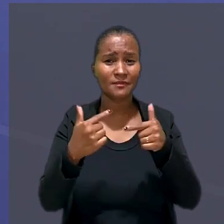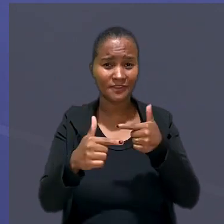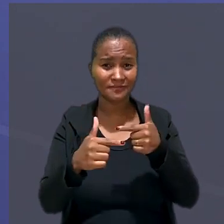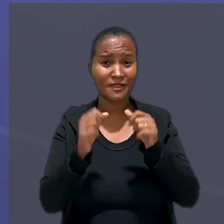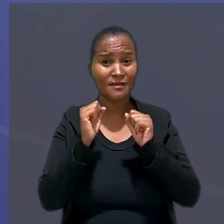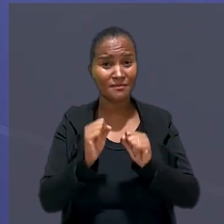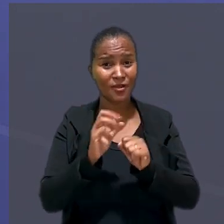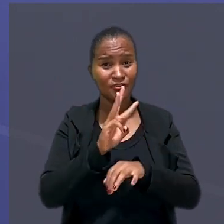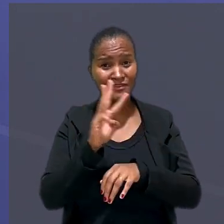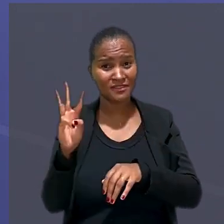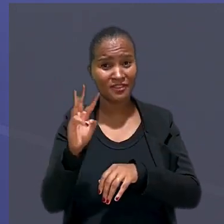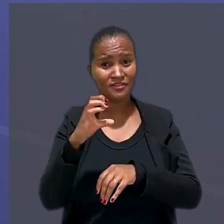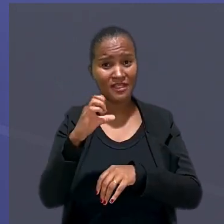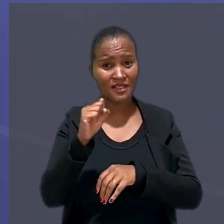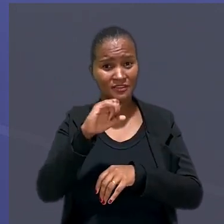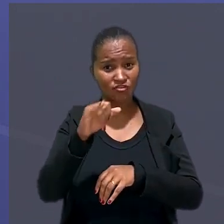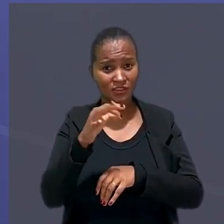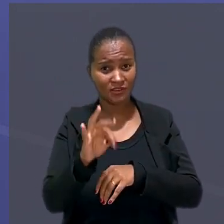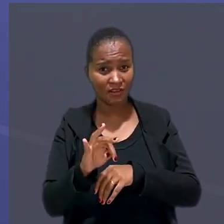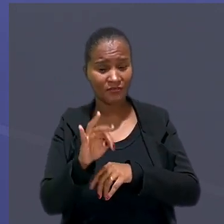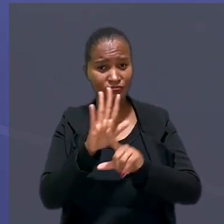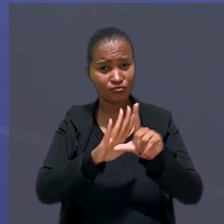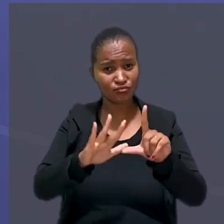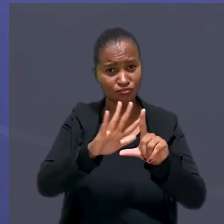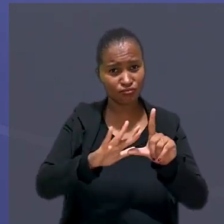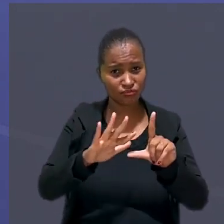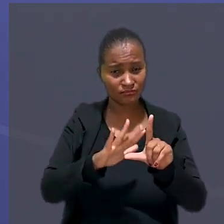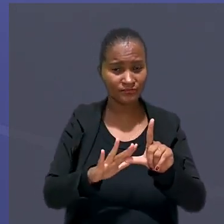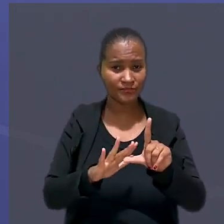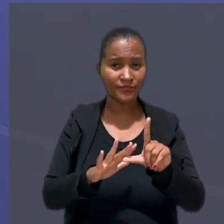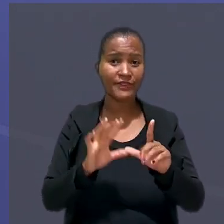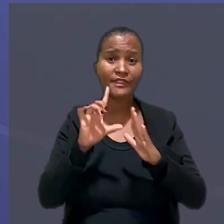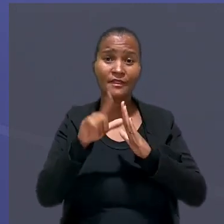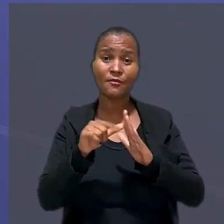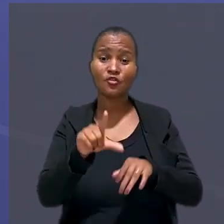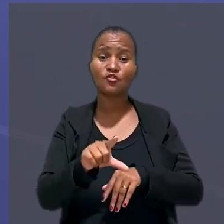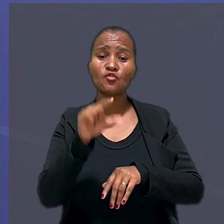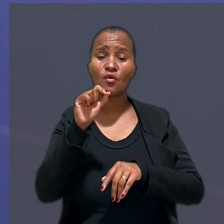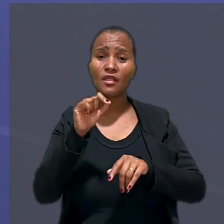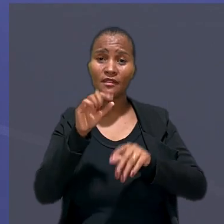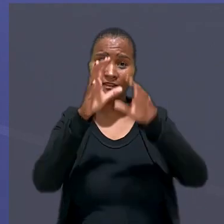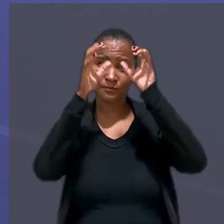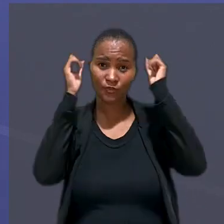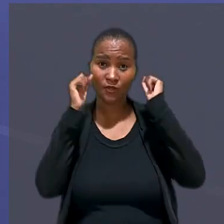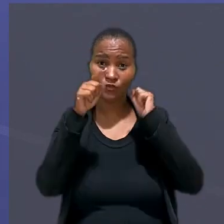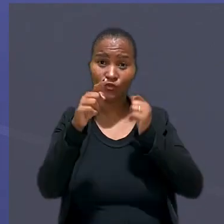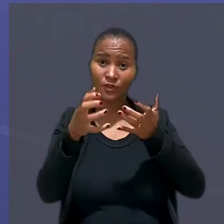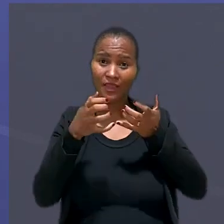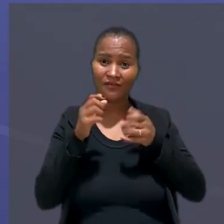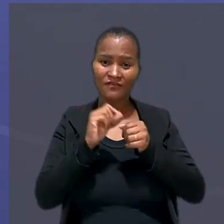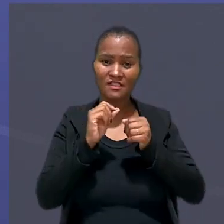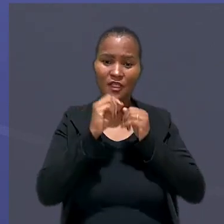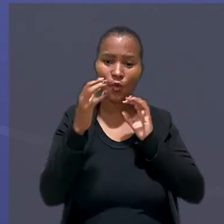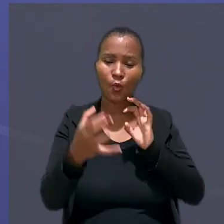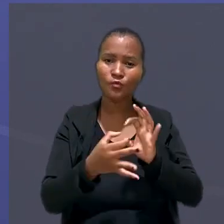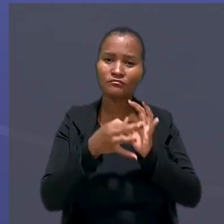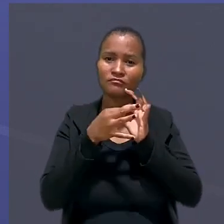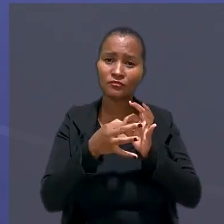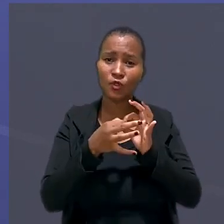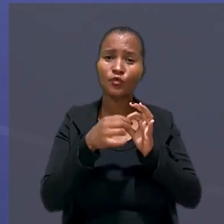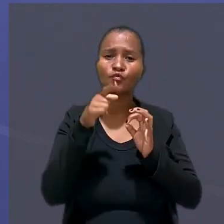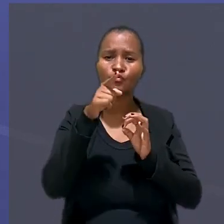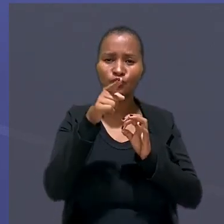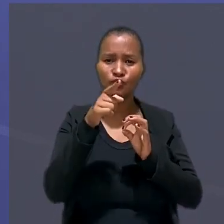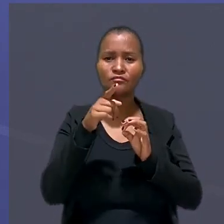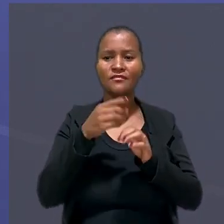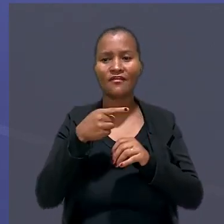acordo trabalhista? Basta acessar o site do CSJT pelo QR Code na tela. Depois, escolha o tribunal onde quer conciliar.